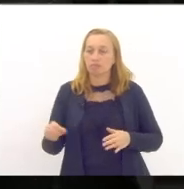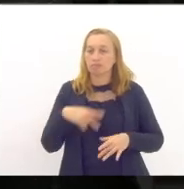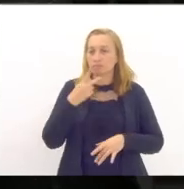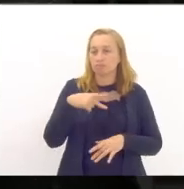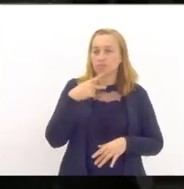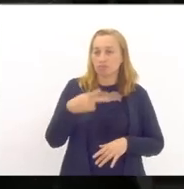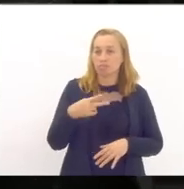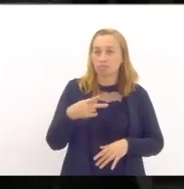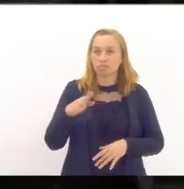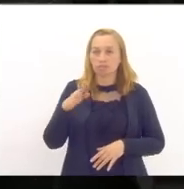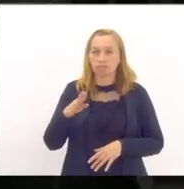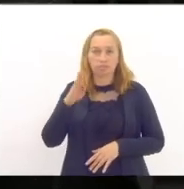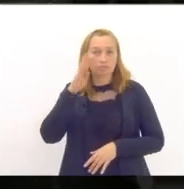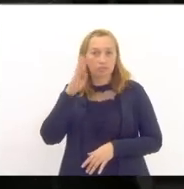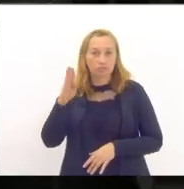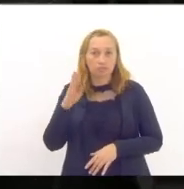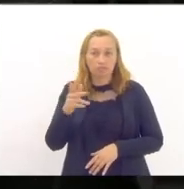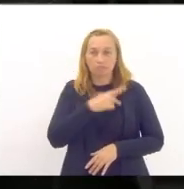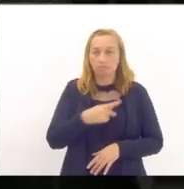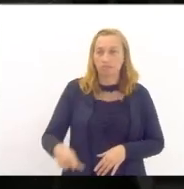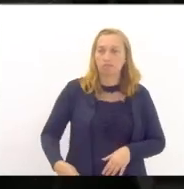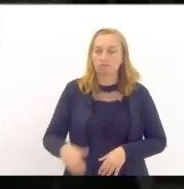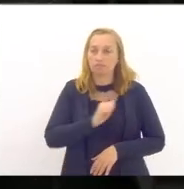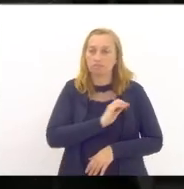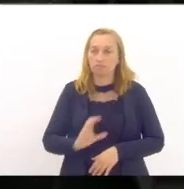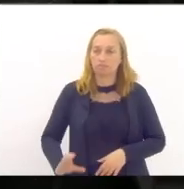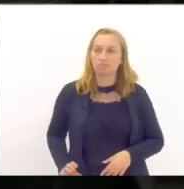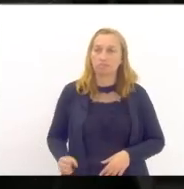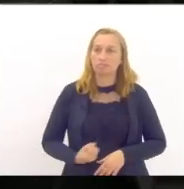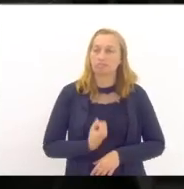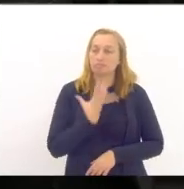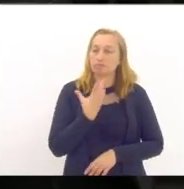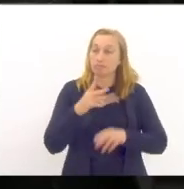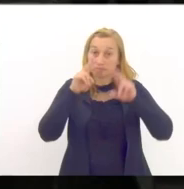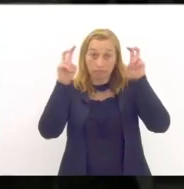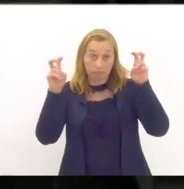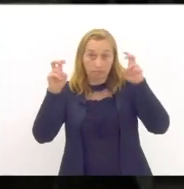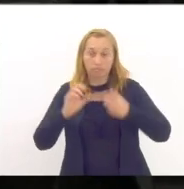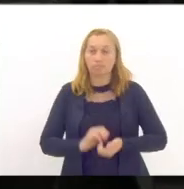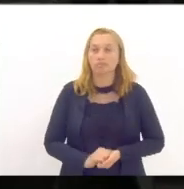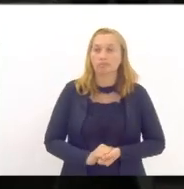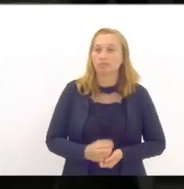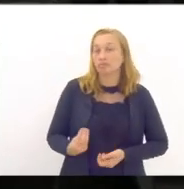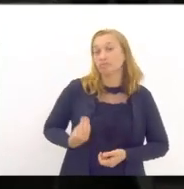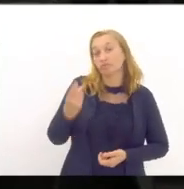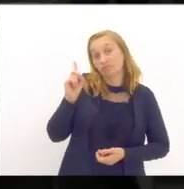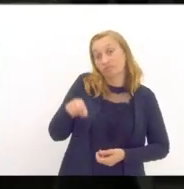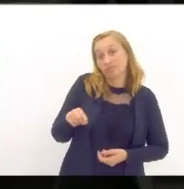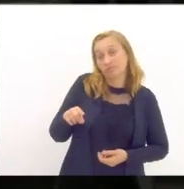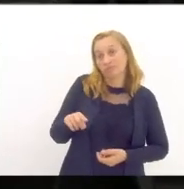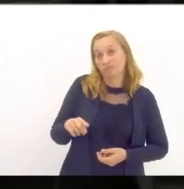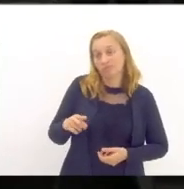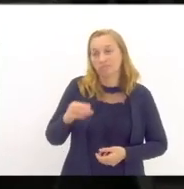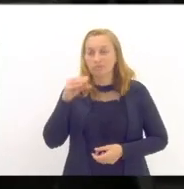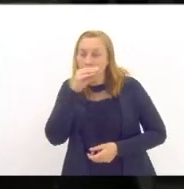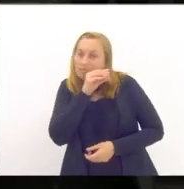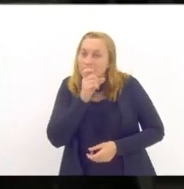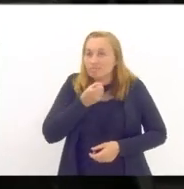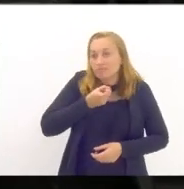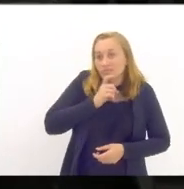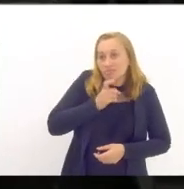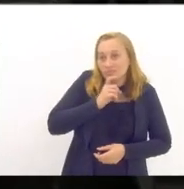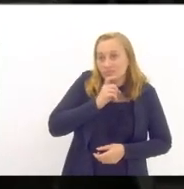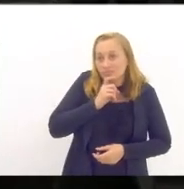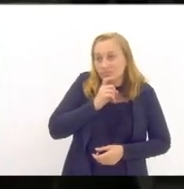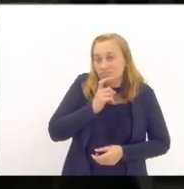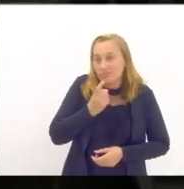citação preferida de Vossa Excelência, presidente André Siciliano. Abre aspas. A vida é assim. Esquenta e esfria, aperta